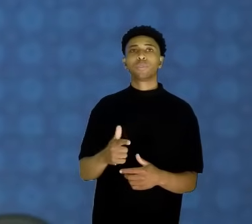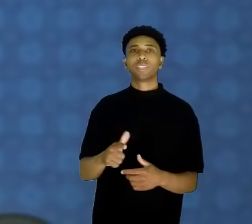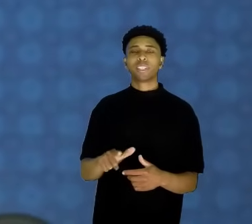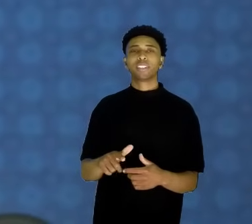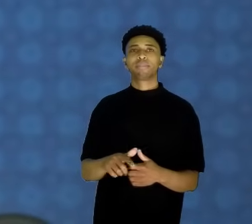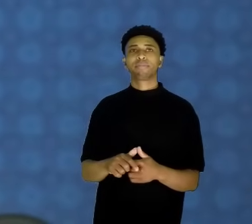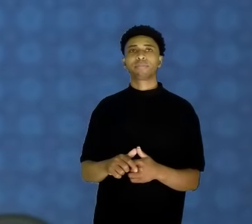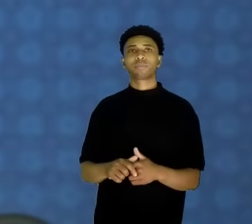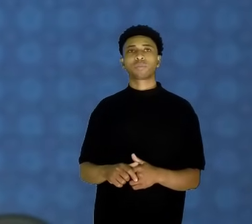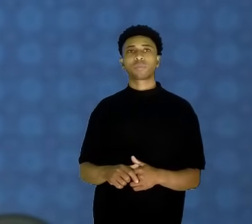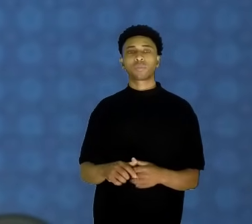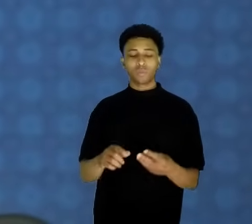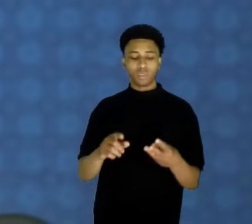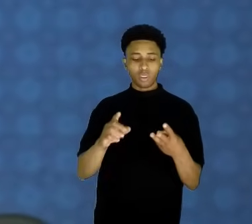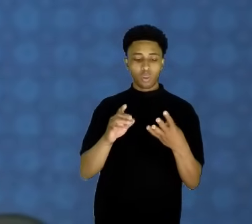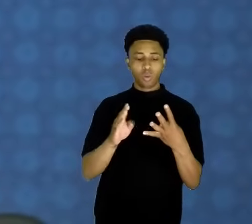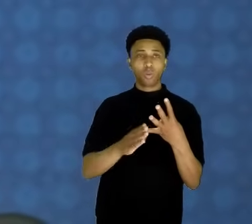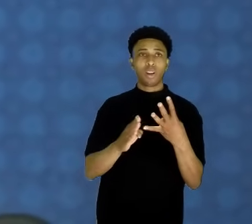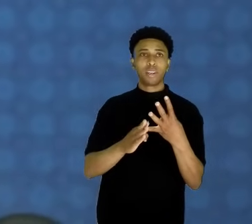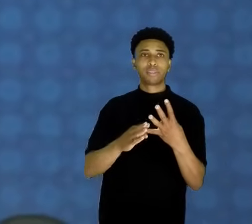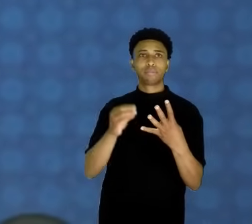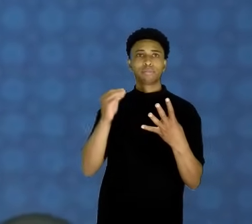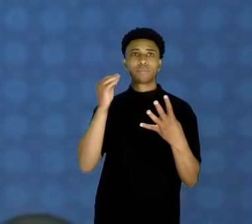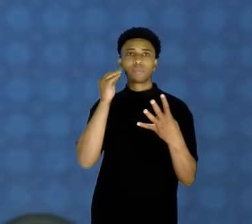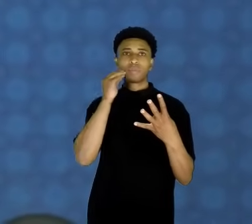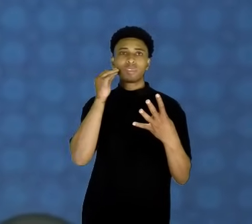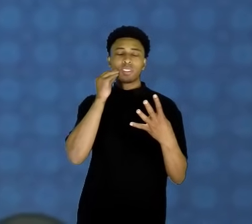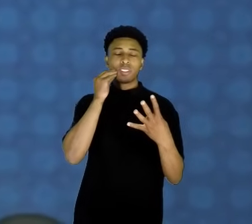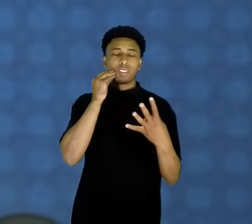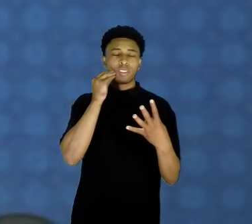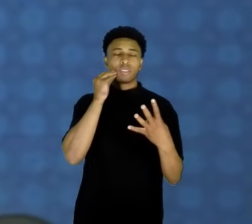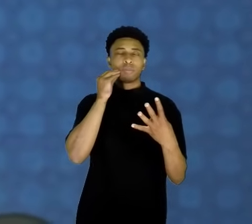testes: Jesus a humilha.